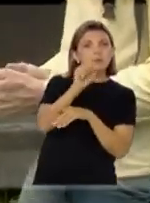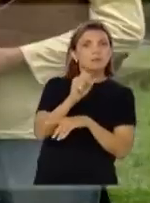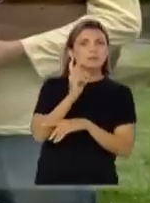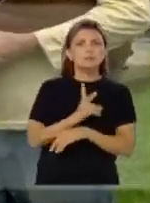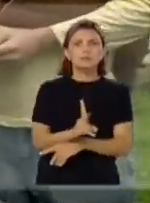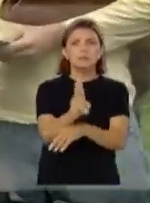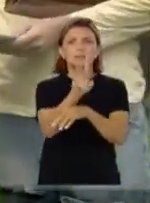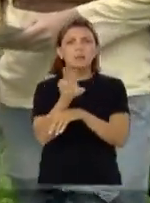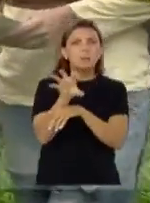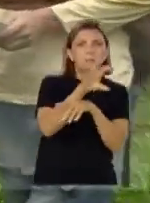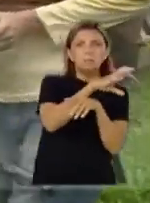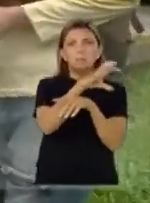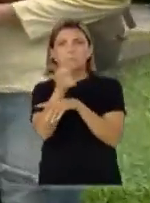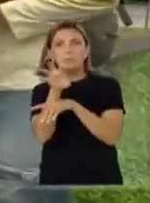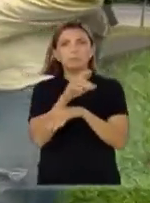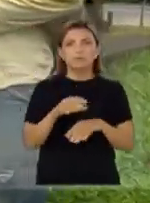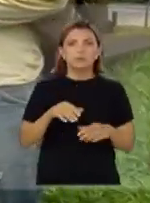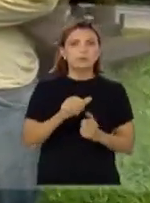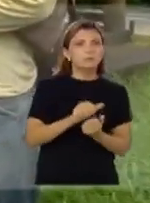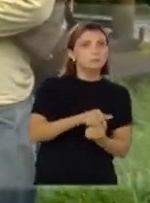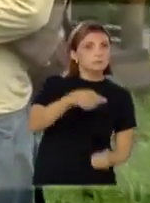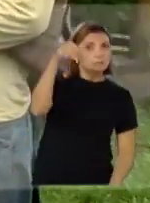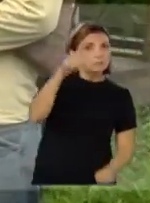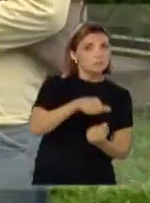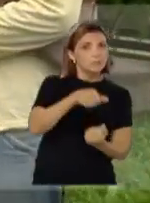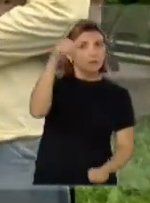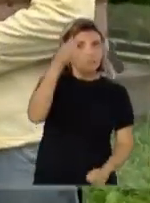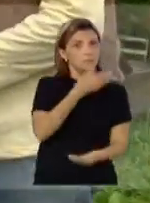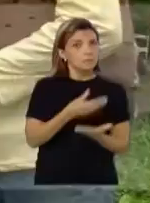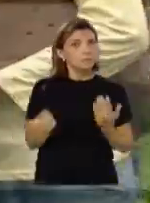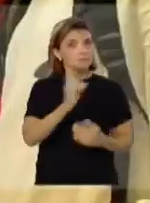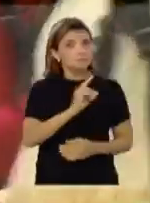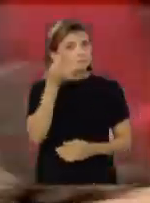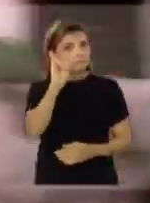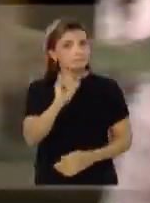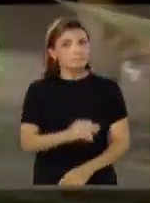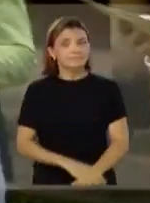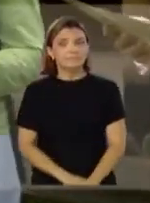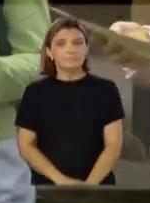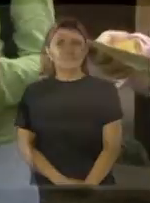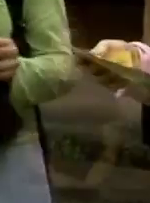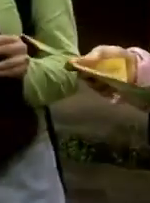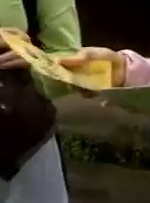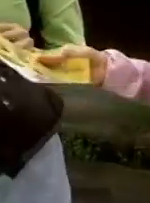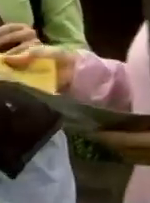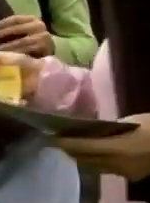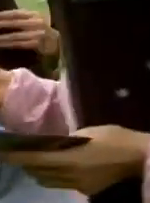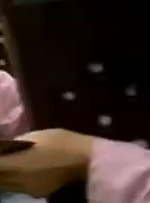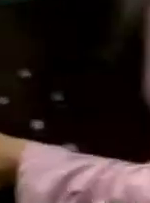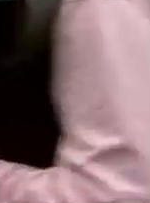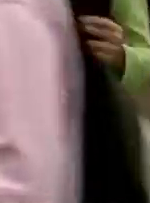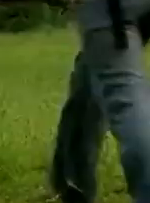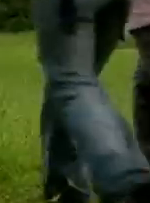cabeça ah o ideal é gente marcar a trilha para não se perder toma esse mapa Deixa comigo é o que a gente